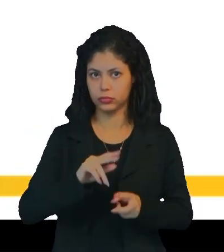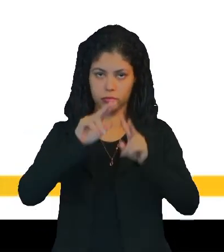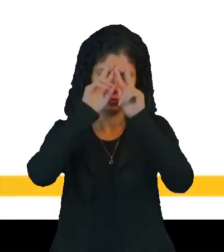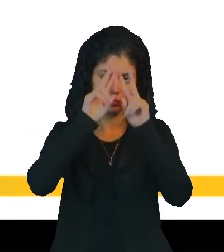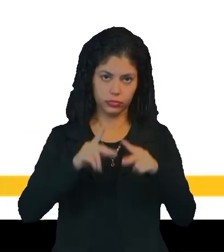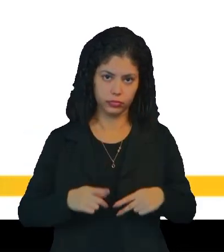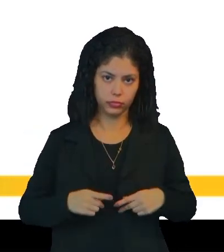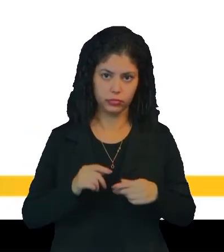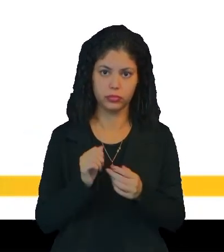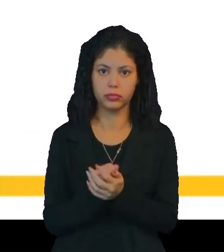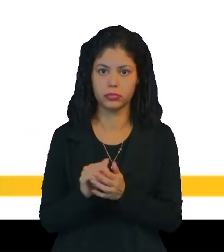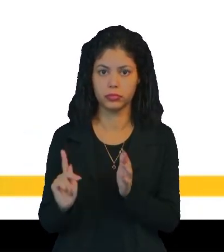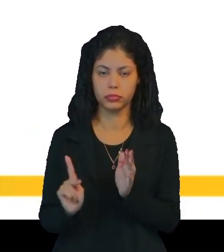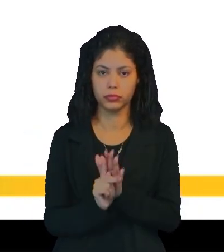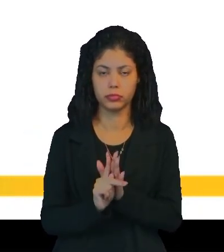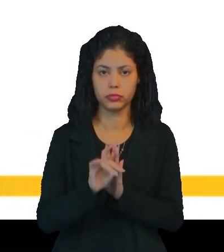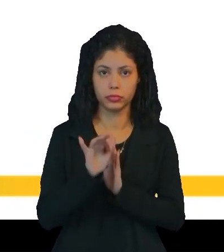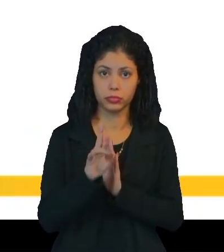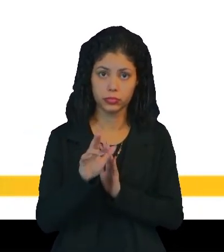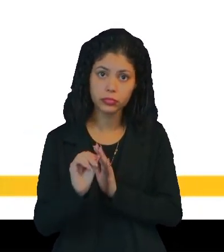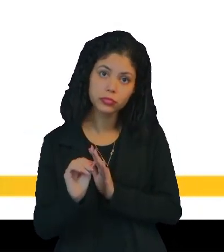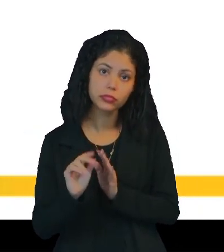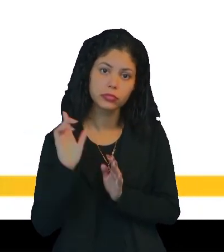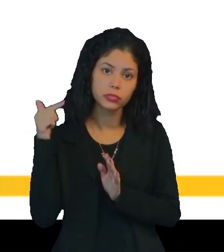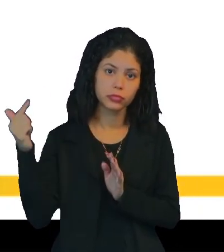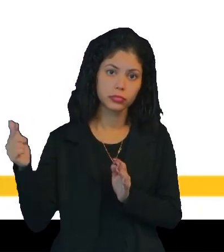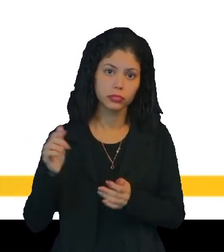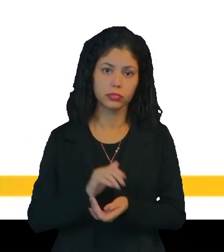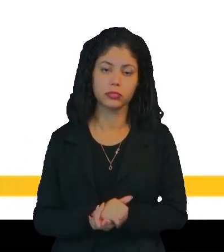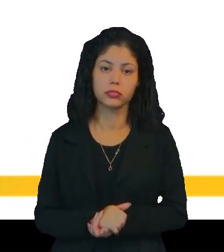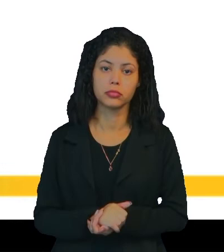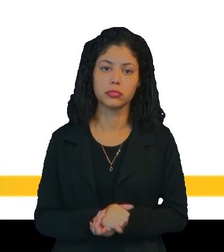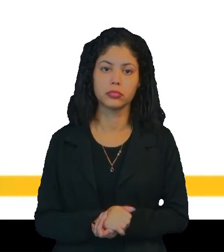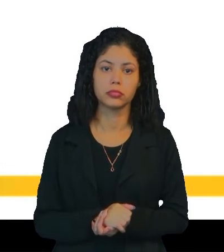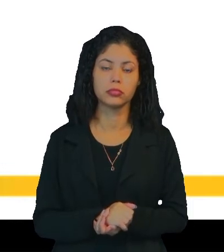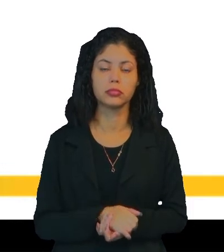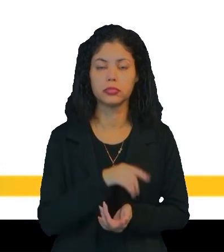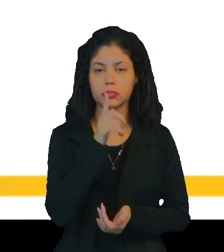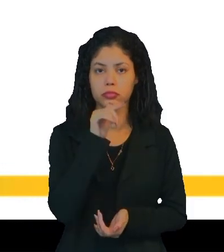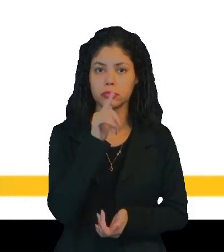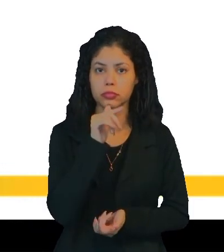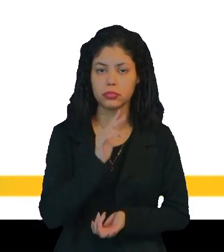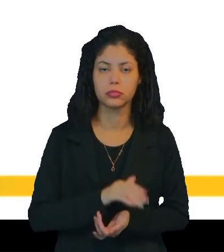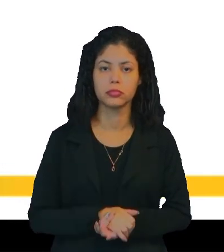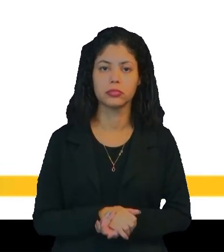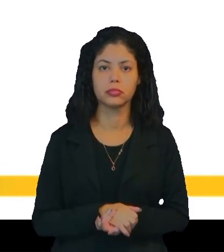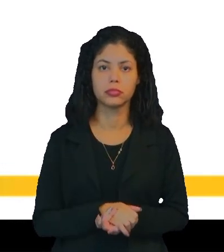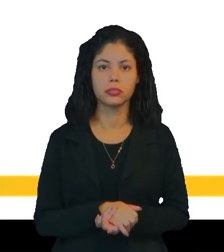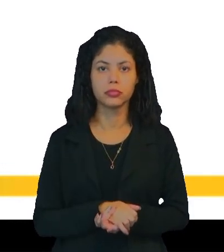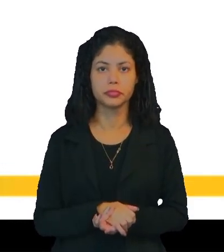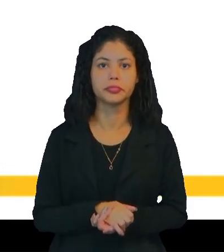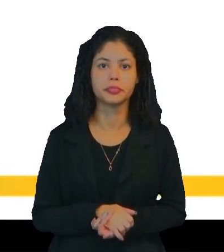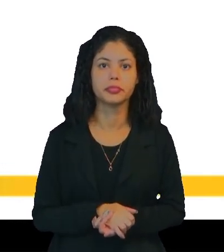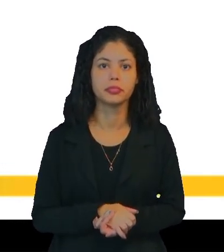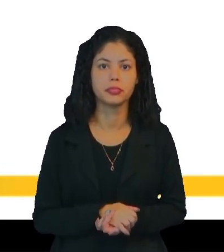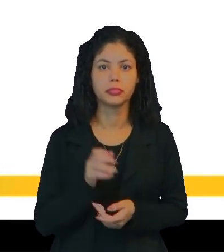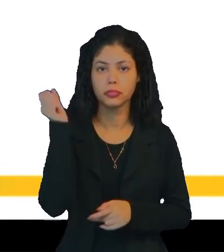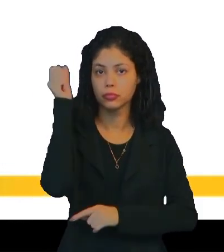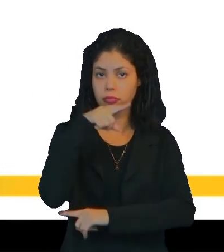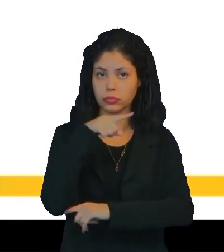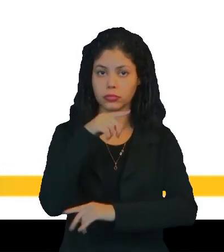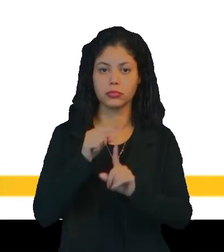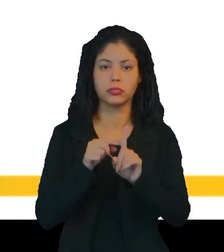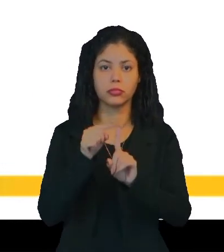seres humanos, efeito estufa moderado, etc. Existência de água líquida, disponibilidade adequada de